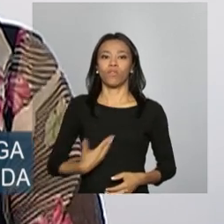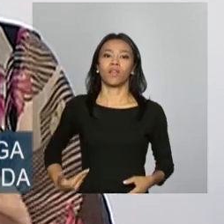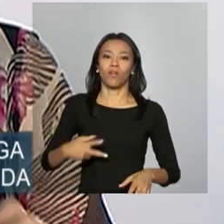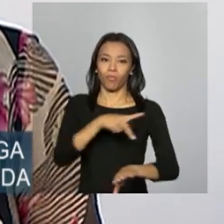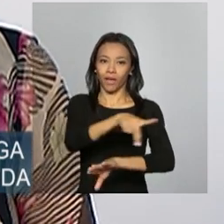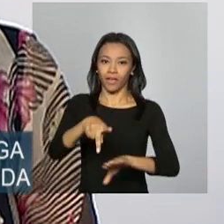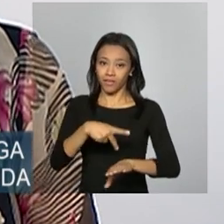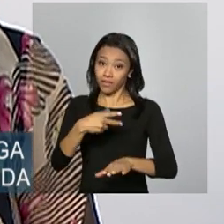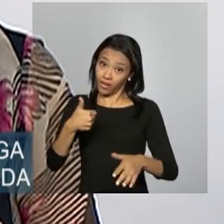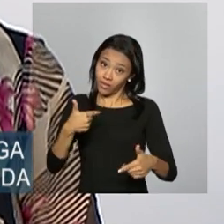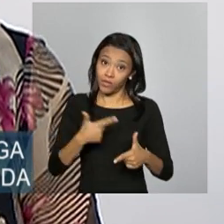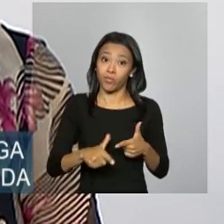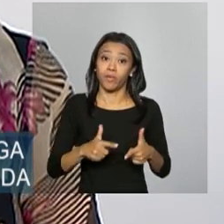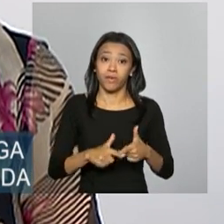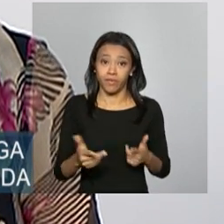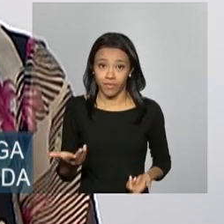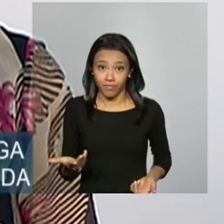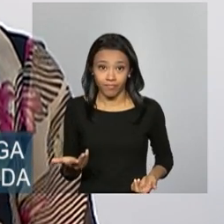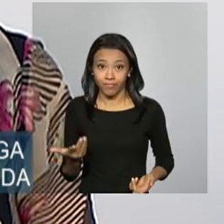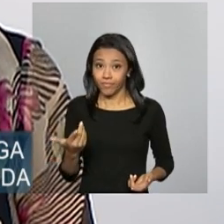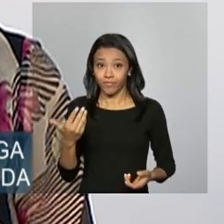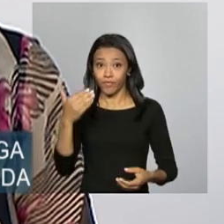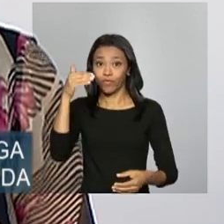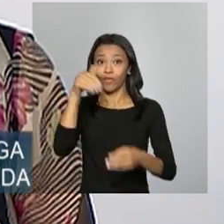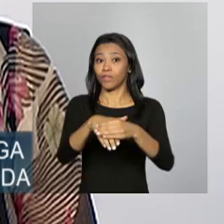Esse é que é o problema.